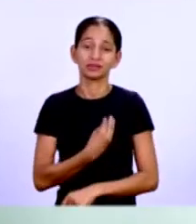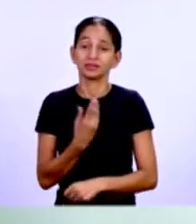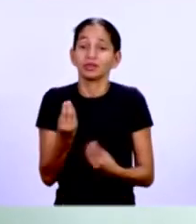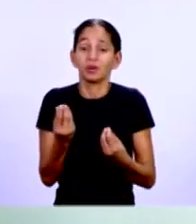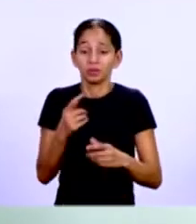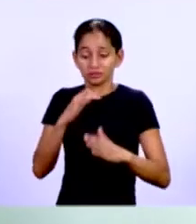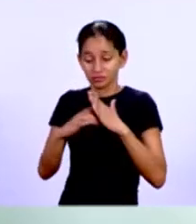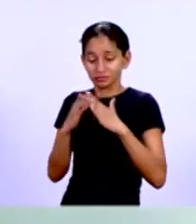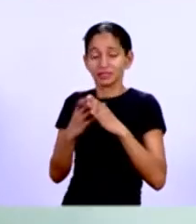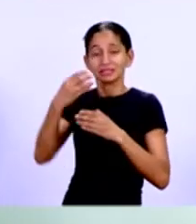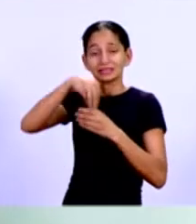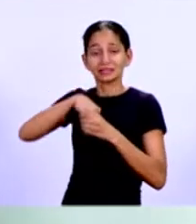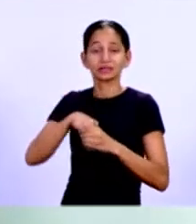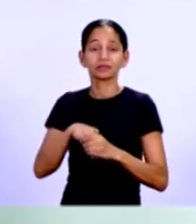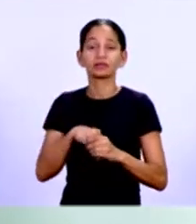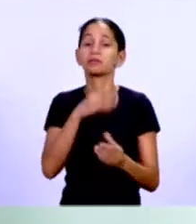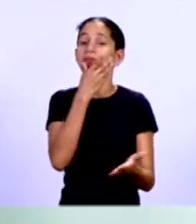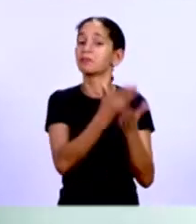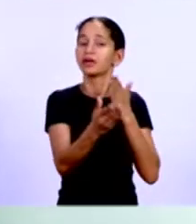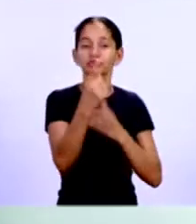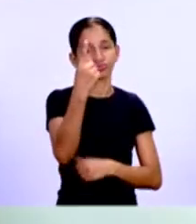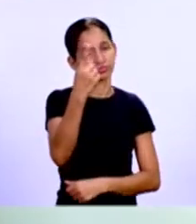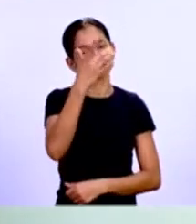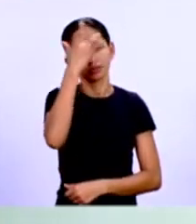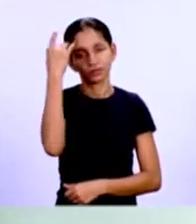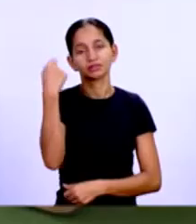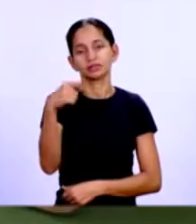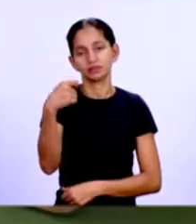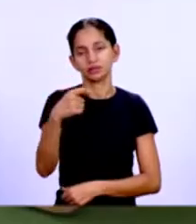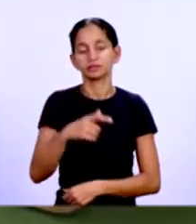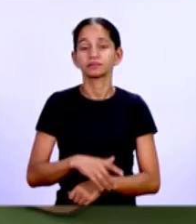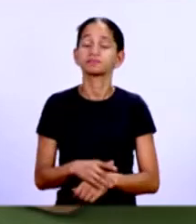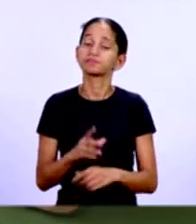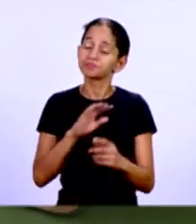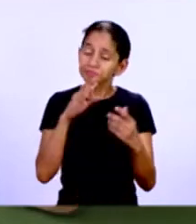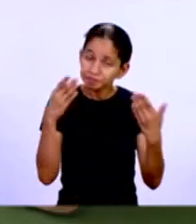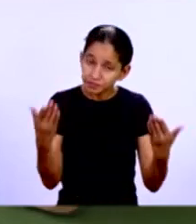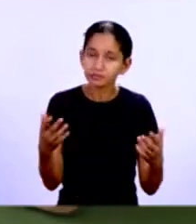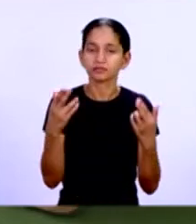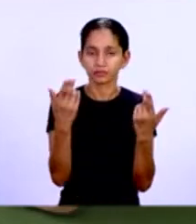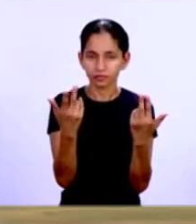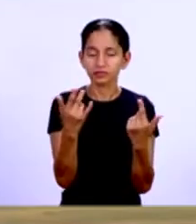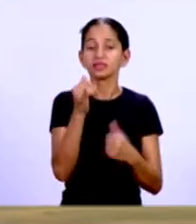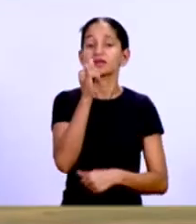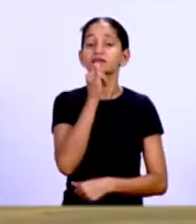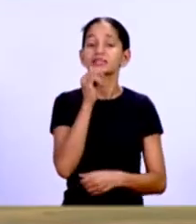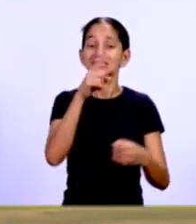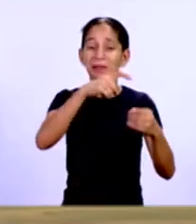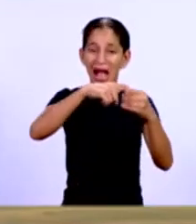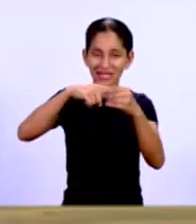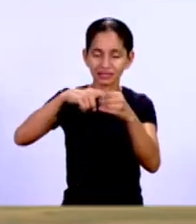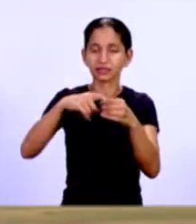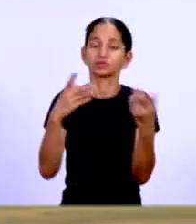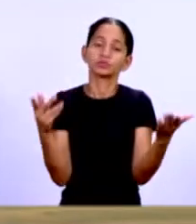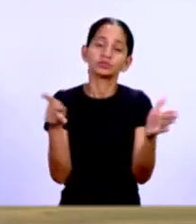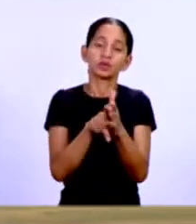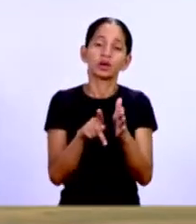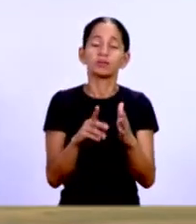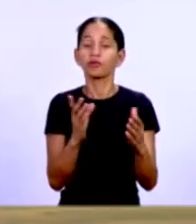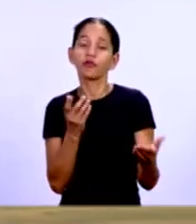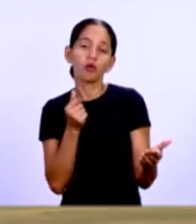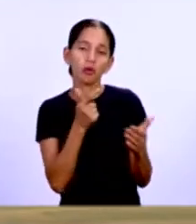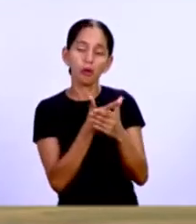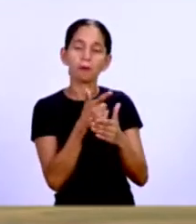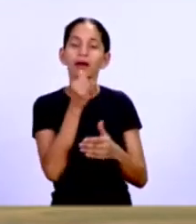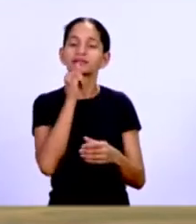perder todo o seu dinheiro, porque alguém está perdendo, né, professor? Exatamente. O exemplo das ações seria muito pertinente, porque a ação